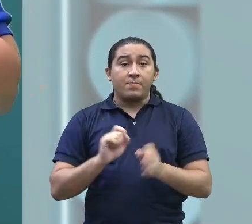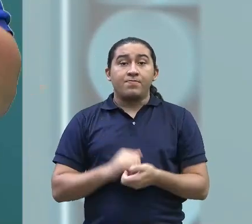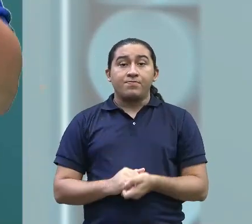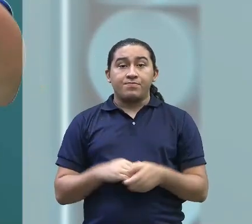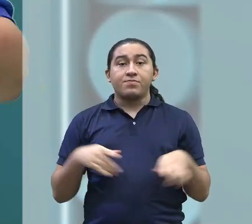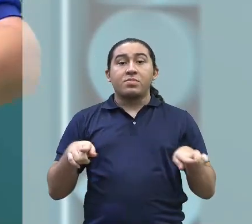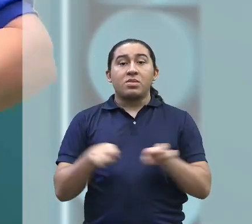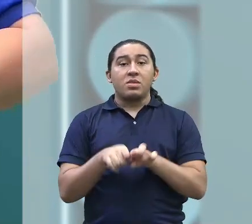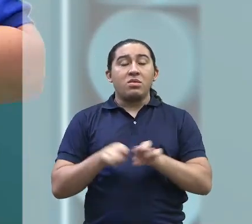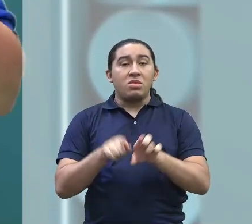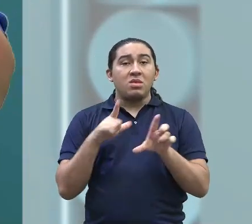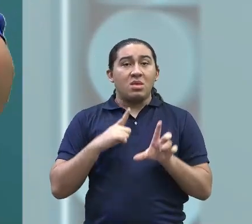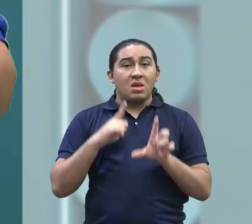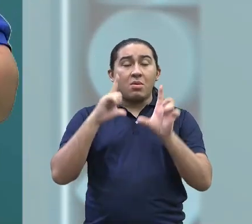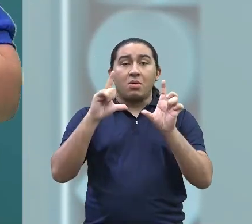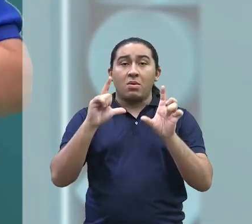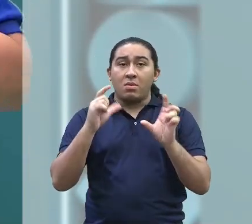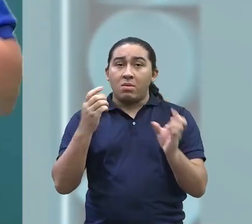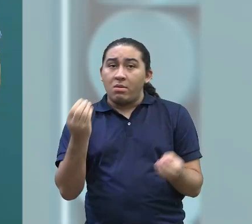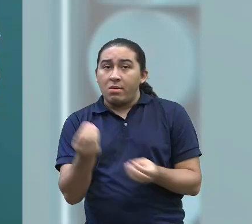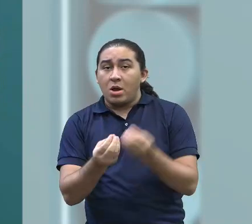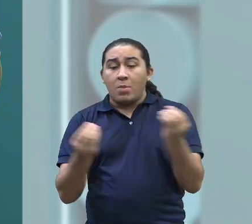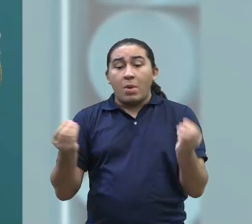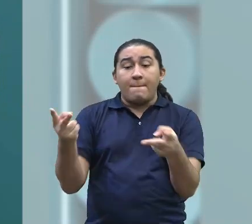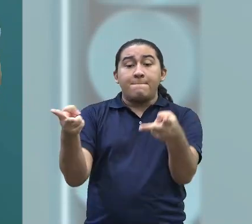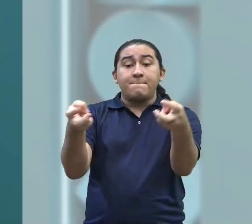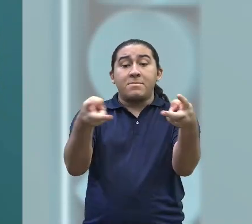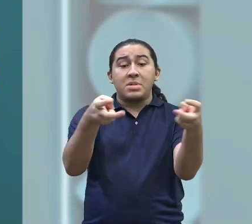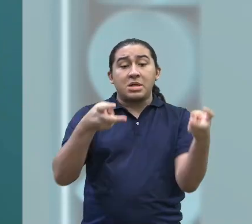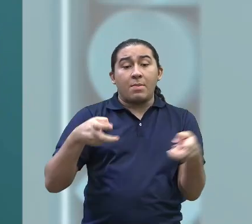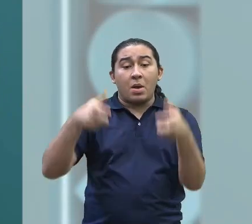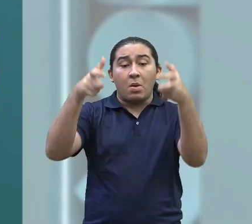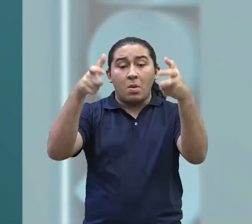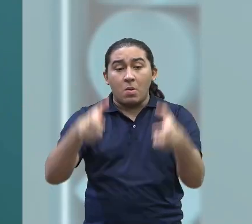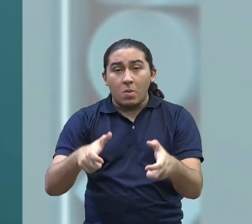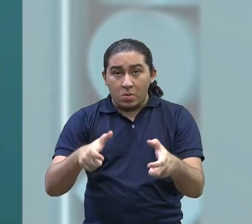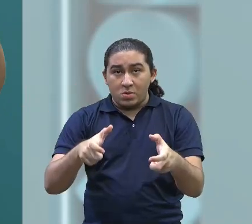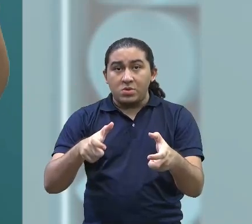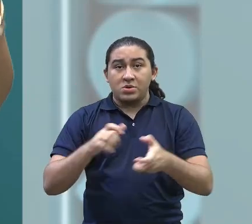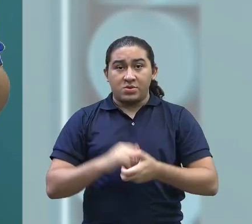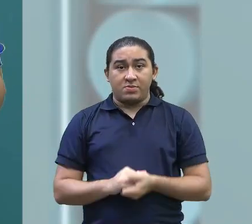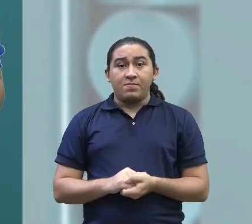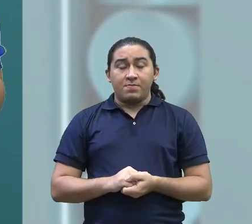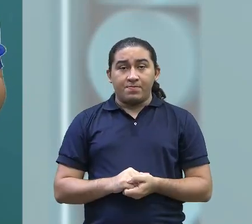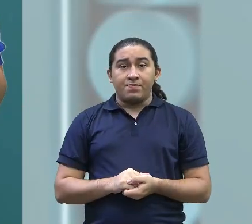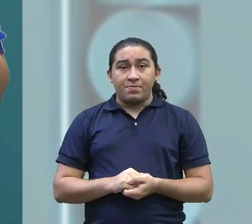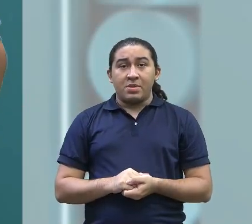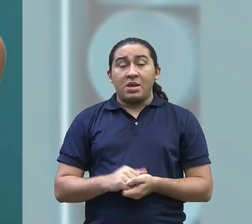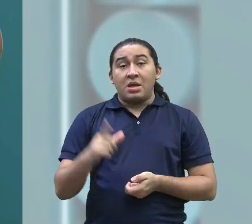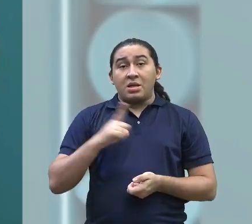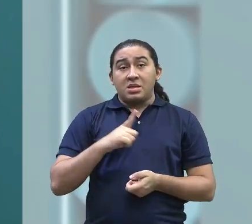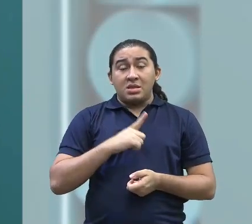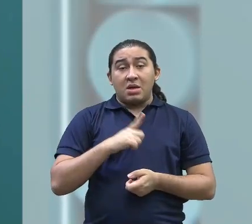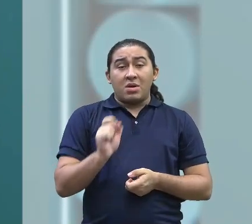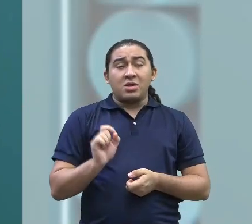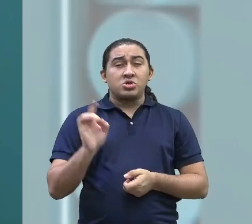se materializar com a intertextualidade implícita, que